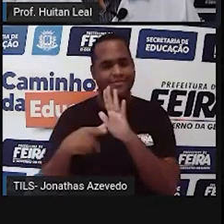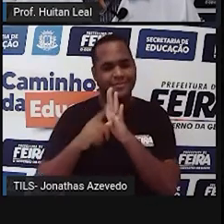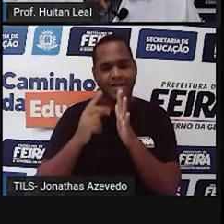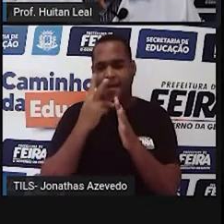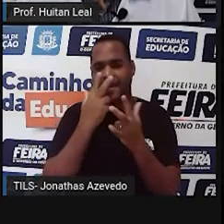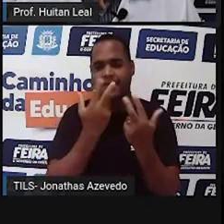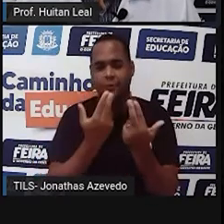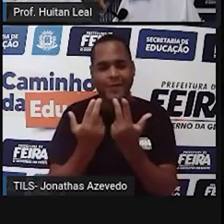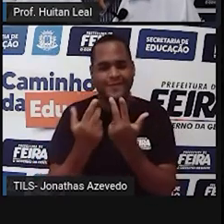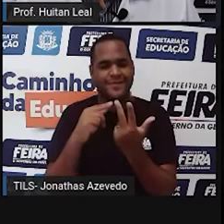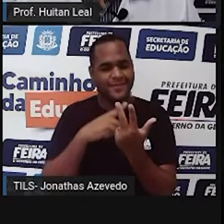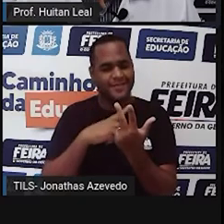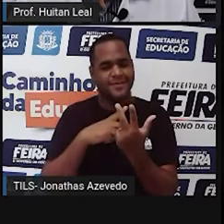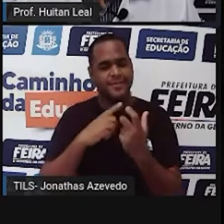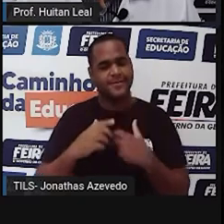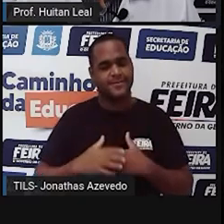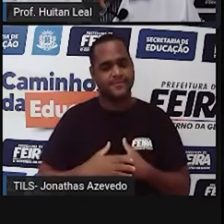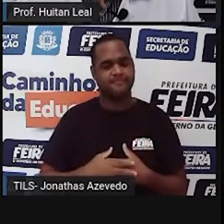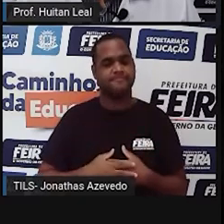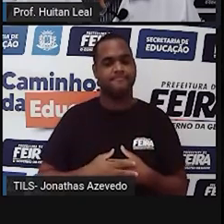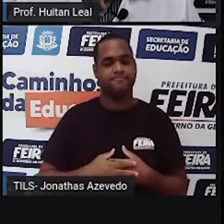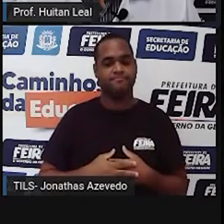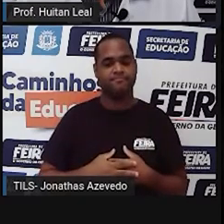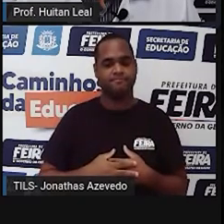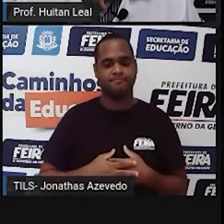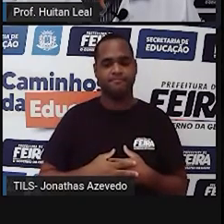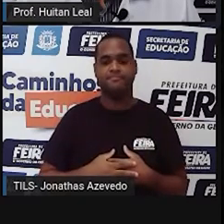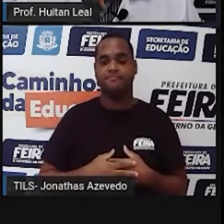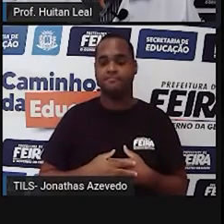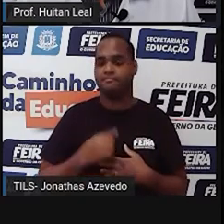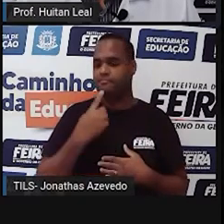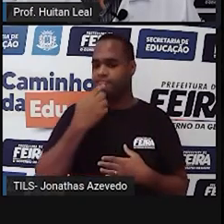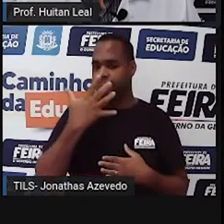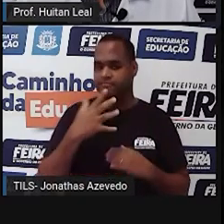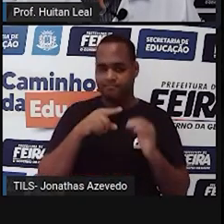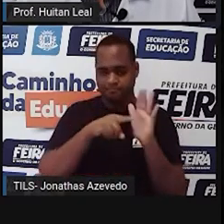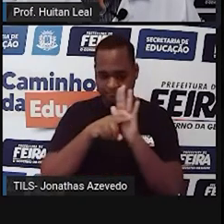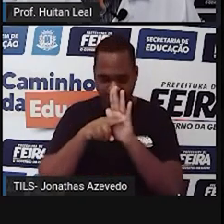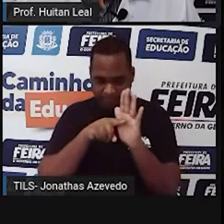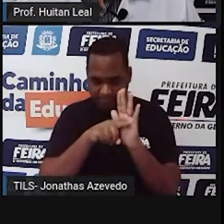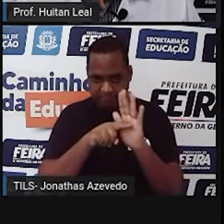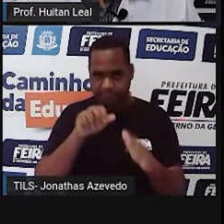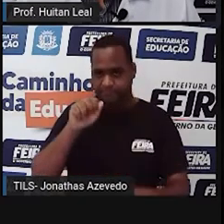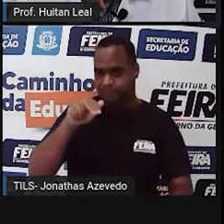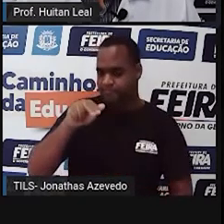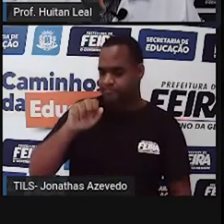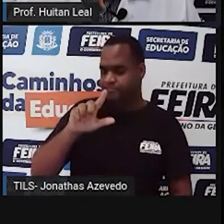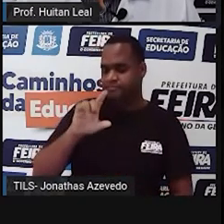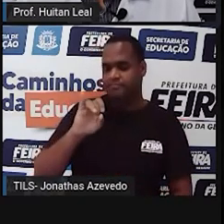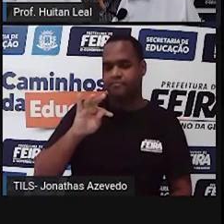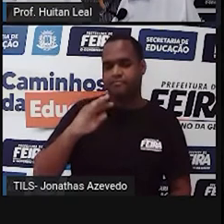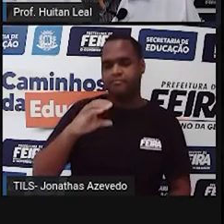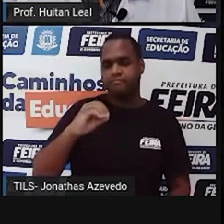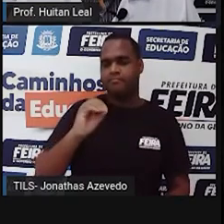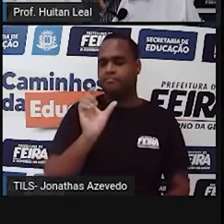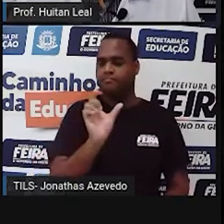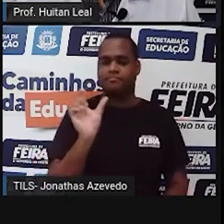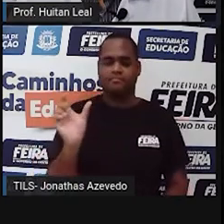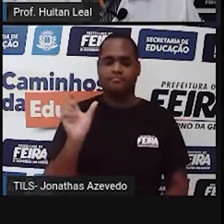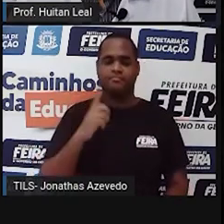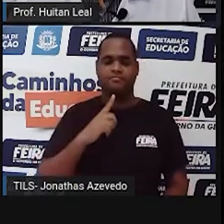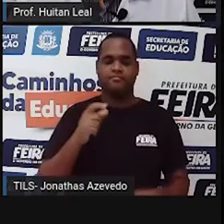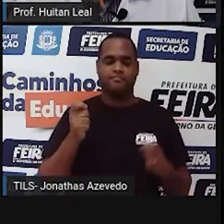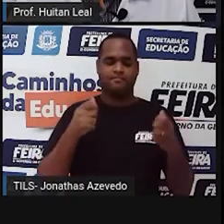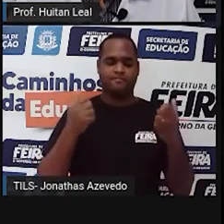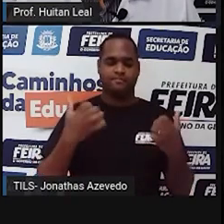a cedíssimo, não é? Então, eu estou falando de uma forma analítica, quando eu uso as duas palavras, e estou falando de